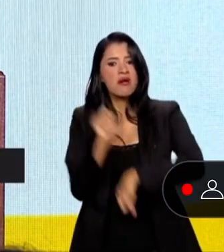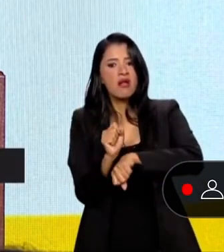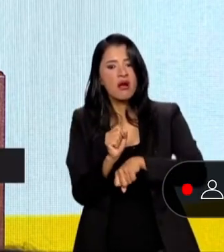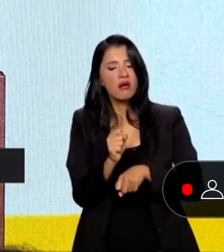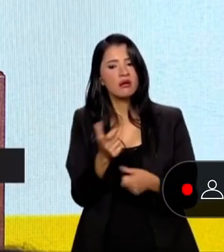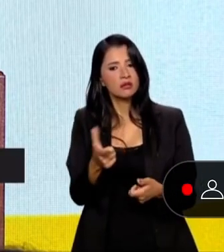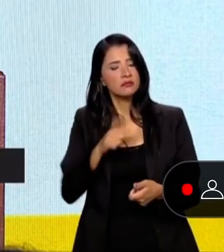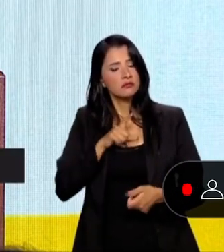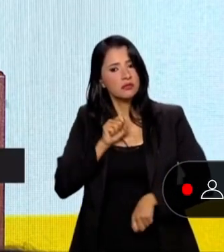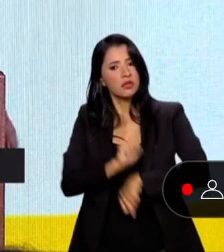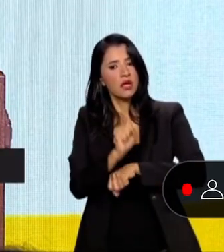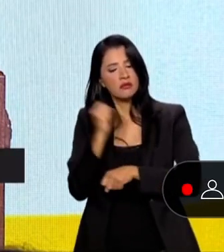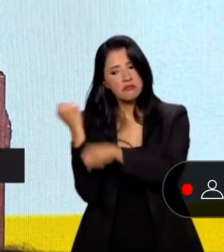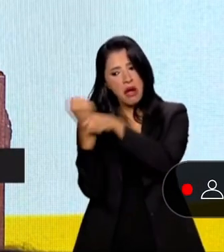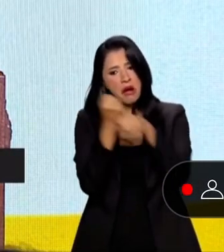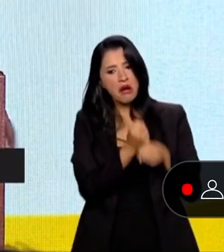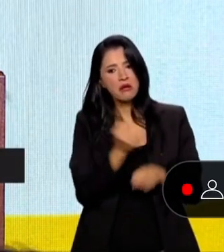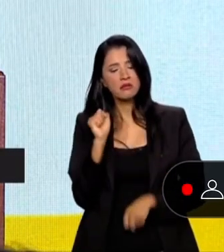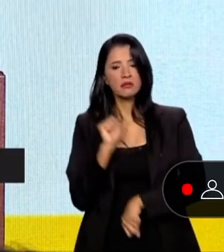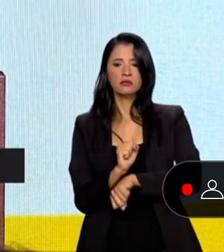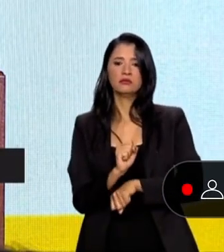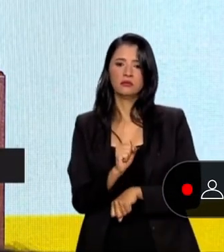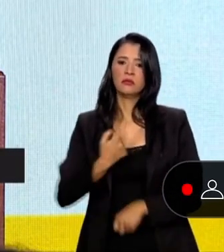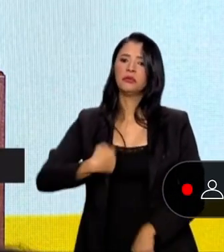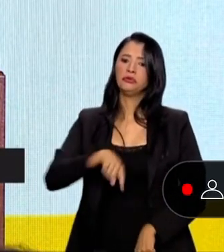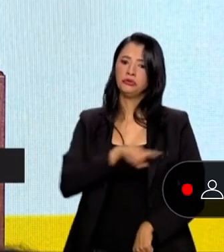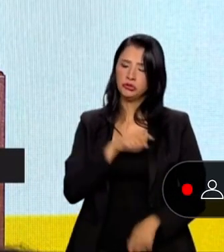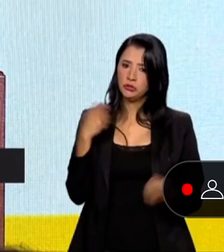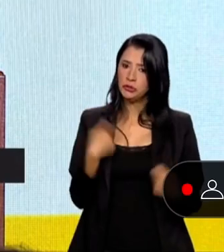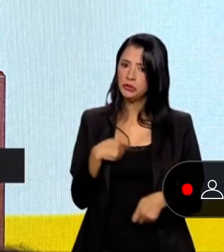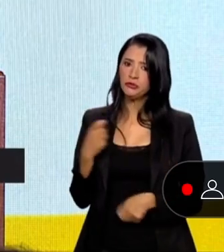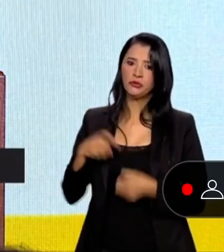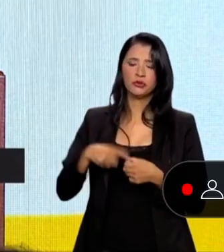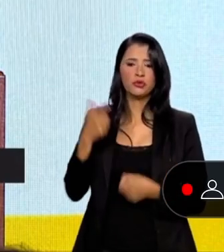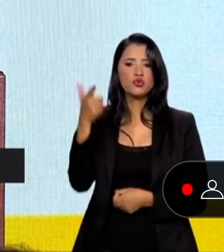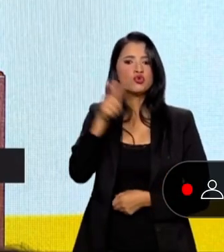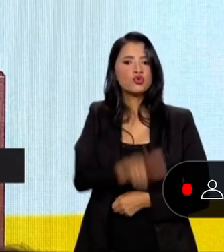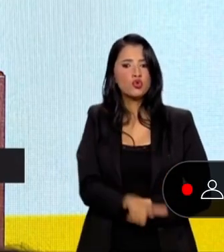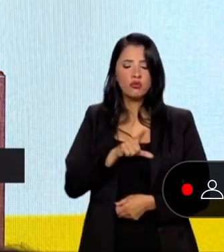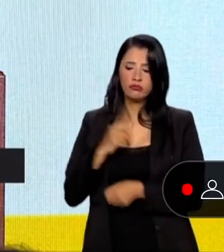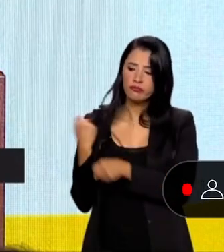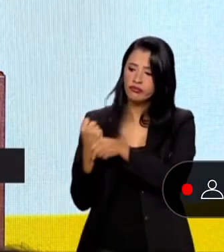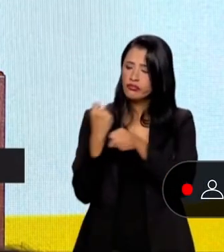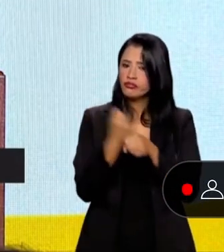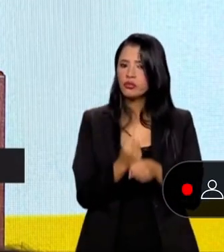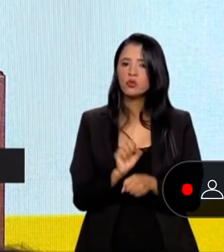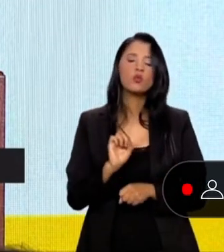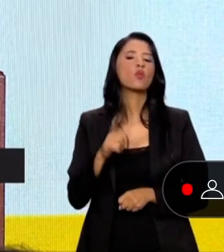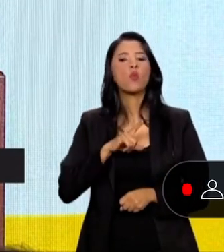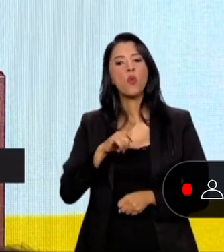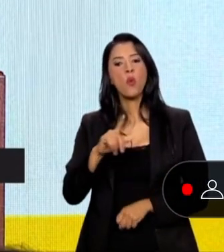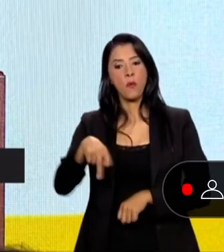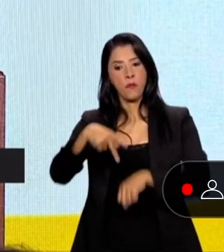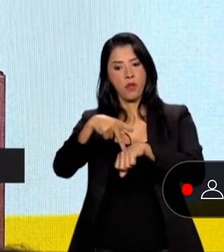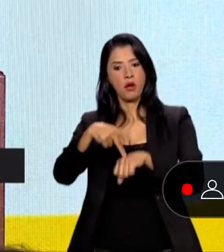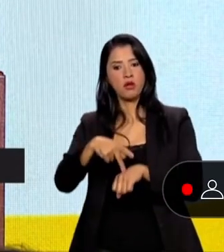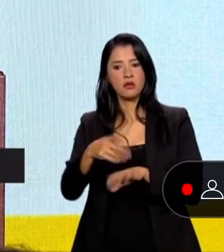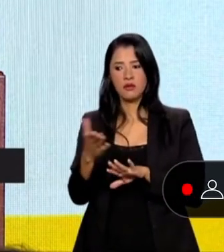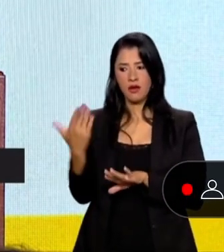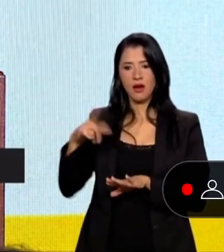14 mil obras paradas. Que nós temos que começar outra vez a reconstruir. Ou seja, o país que a gente